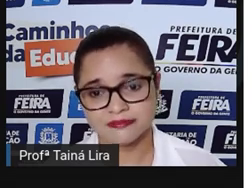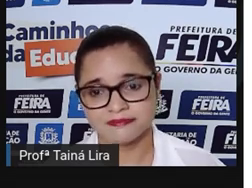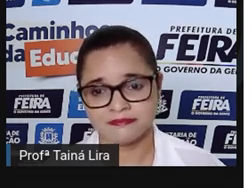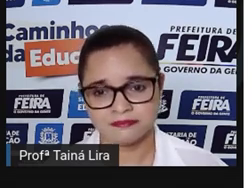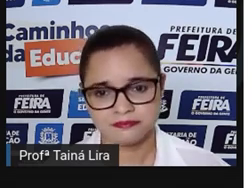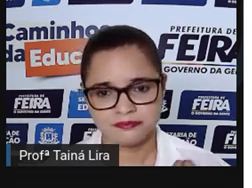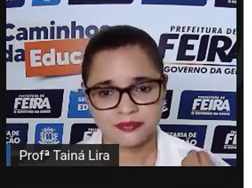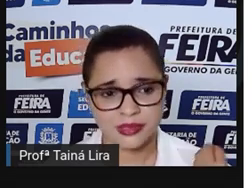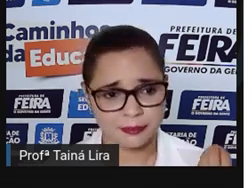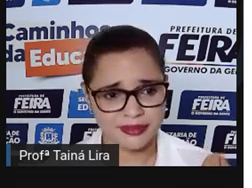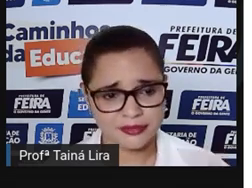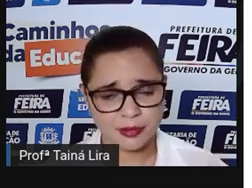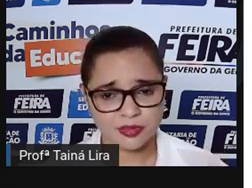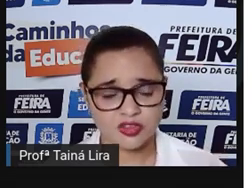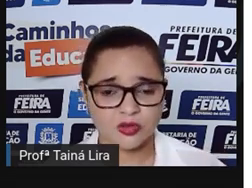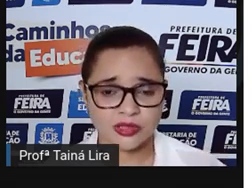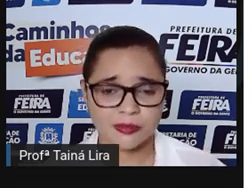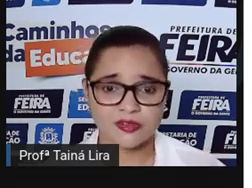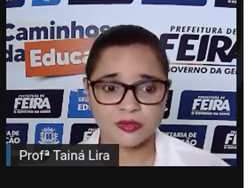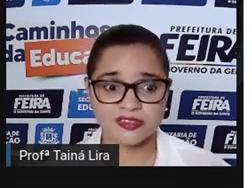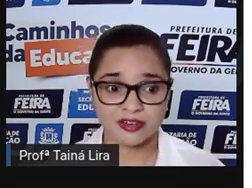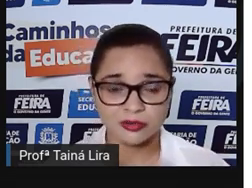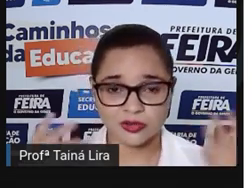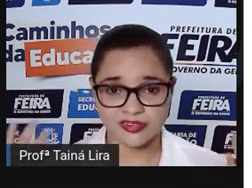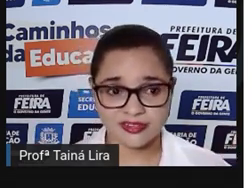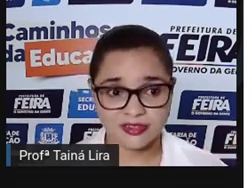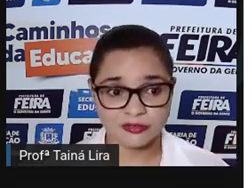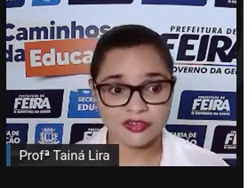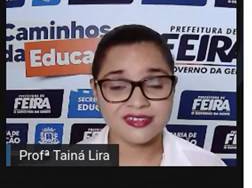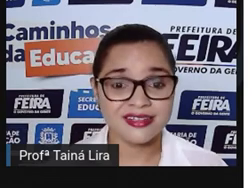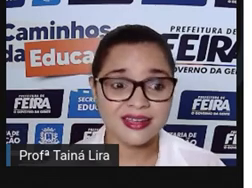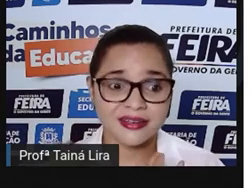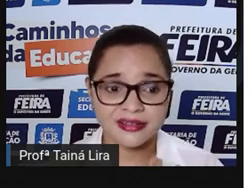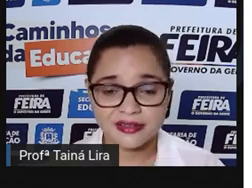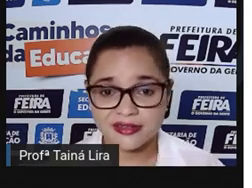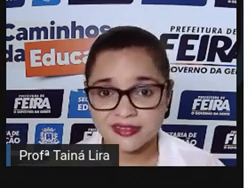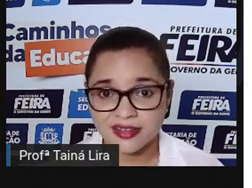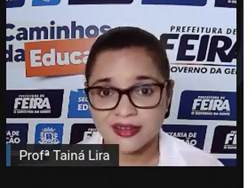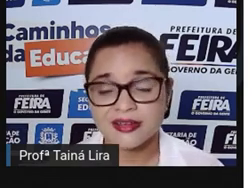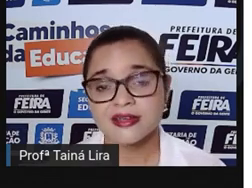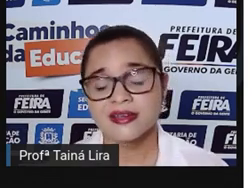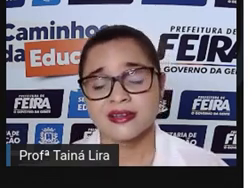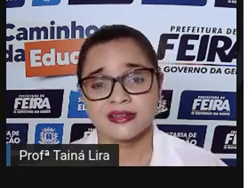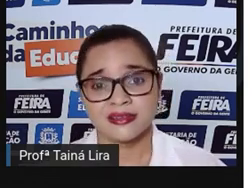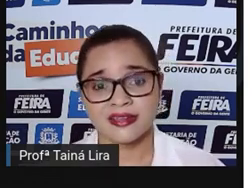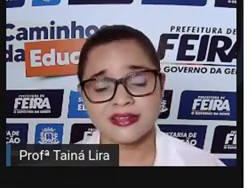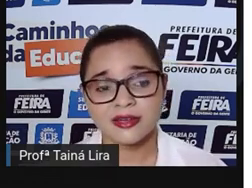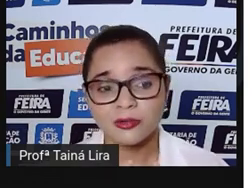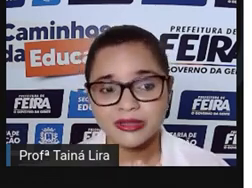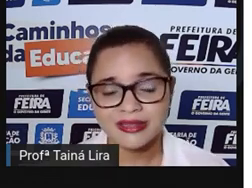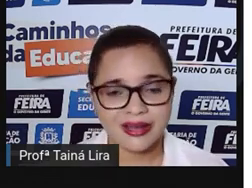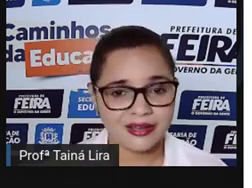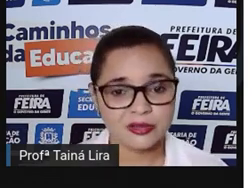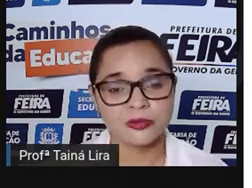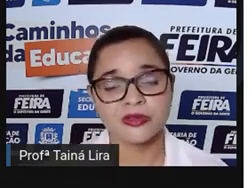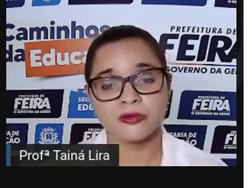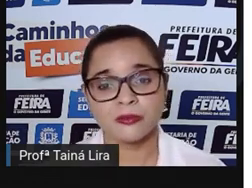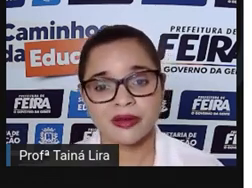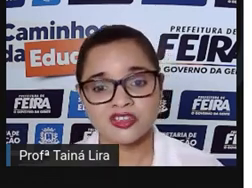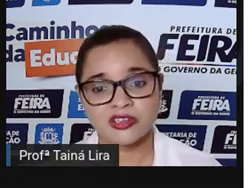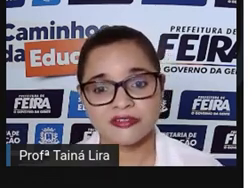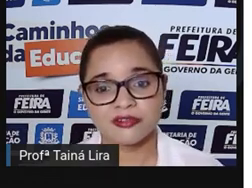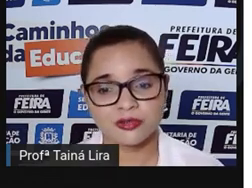né? Principalmente de outra pessoa sem autorização. Você que é criança, tem que ter cuidado,